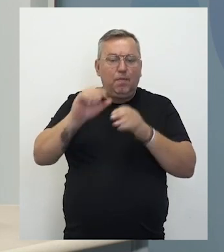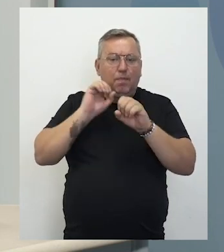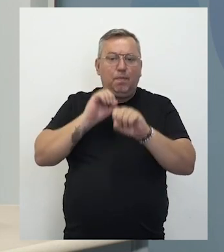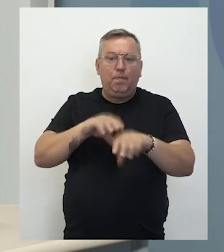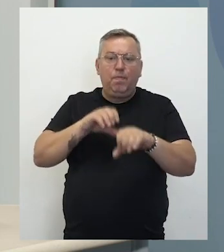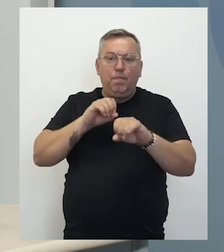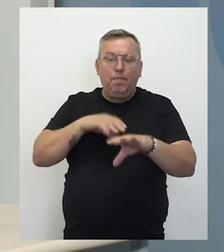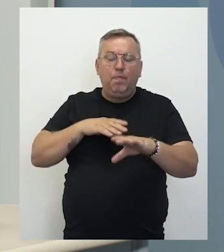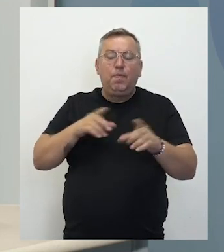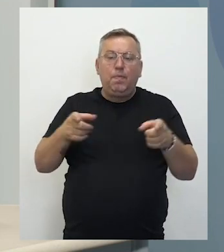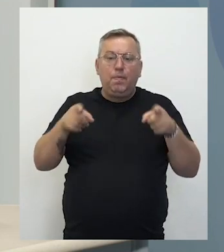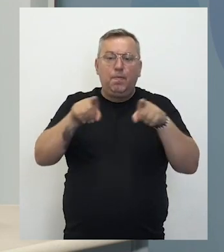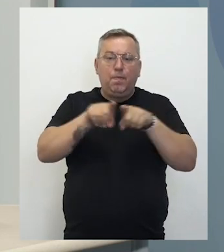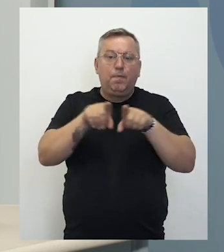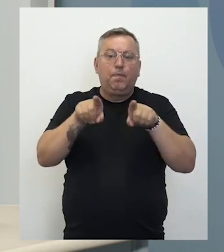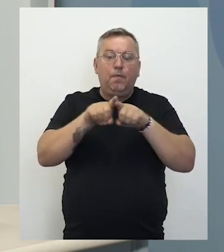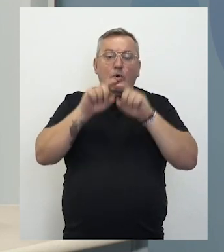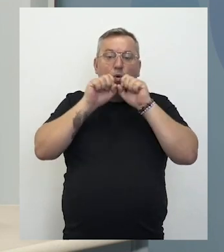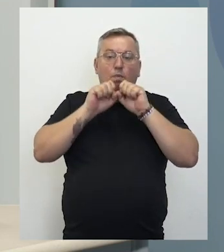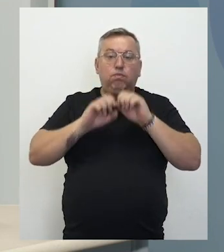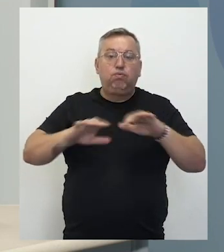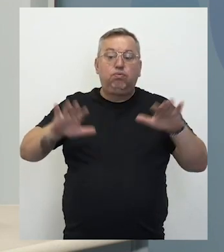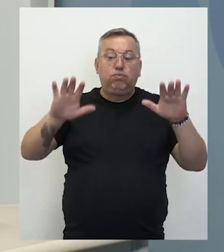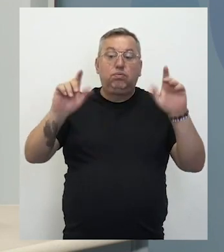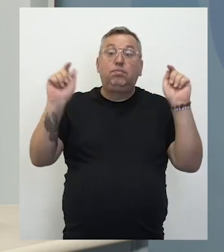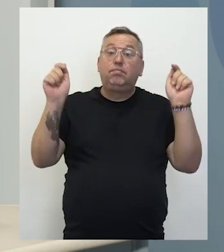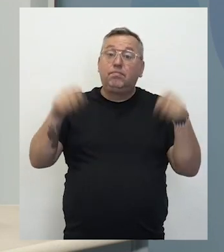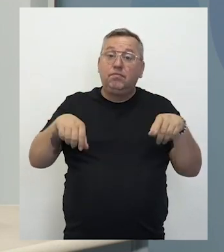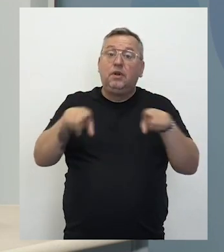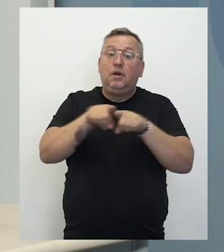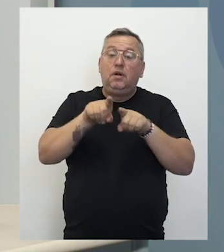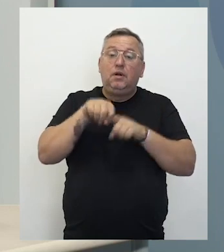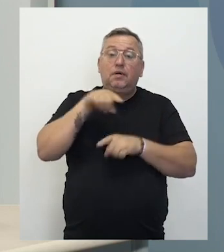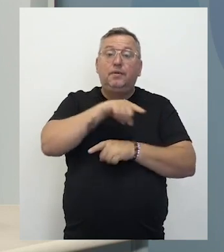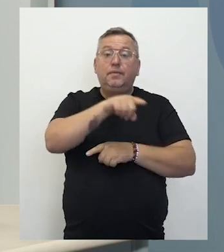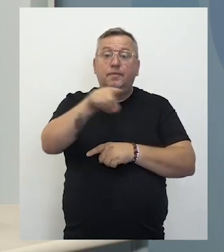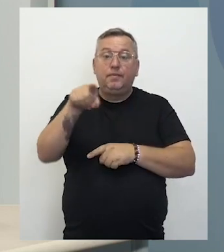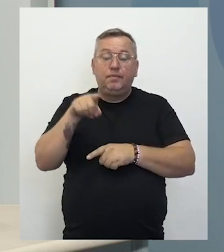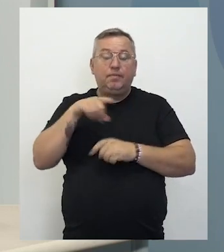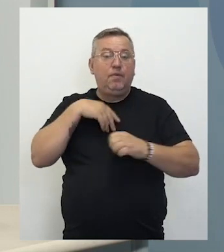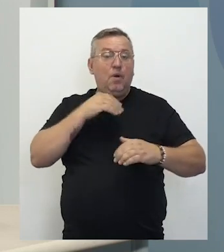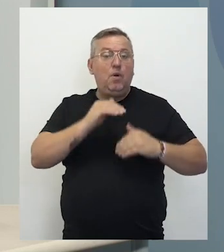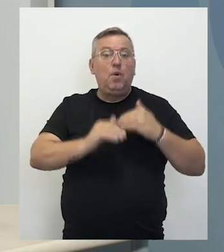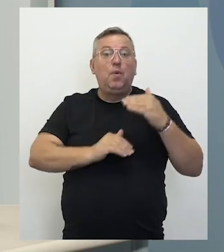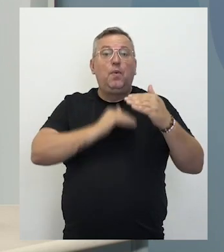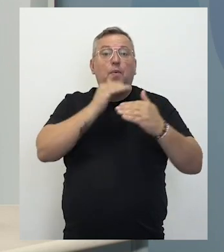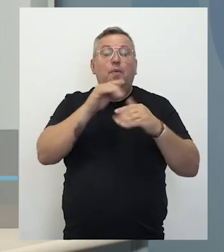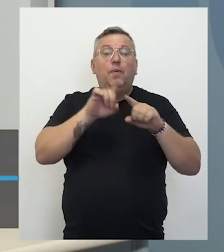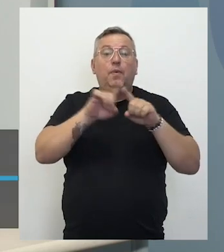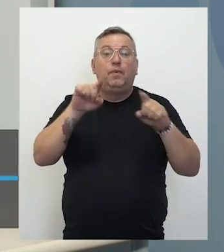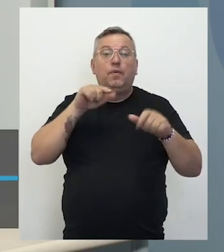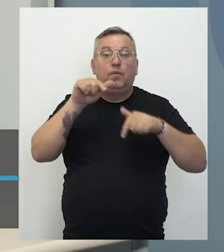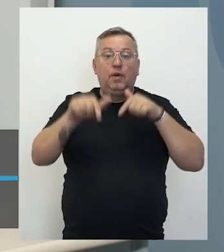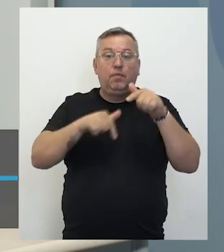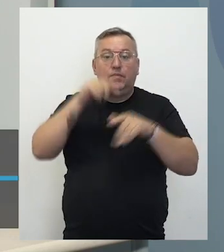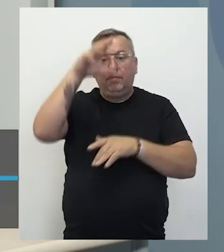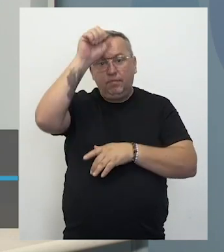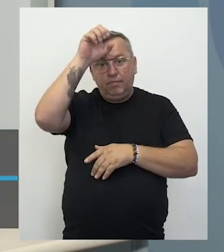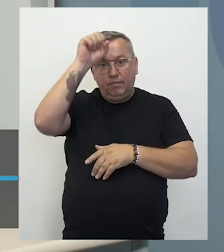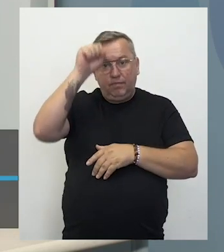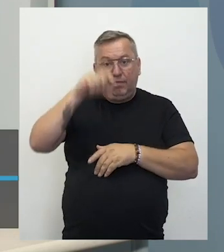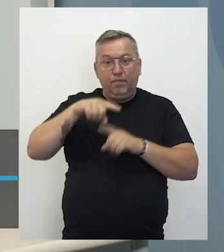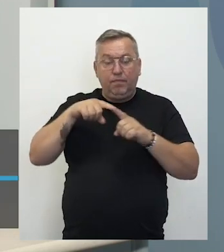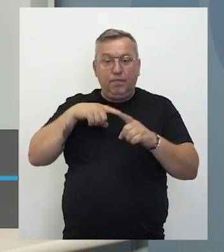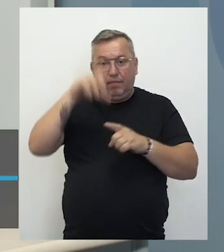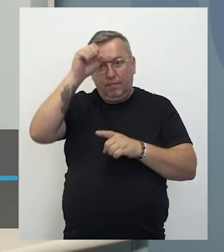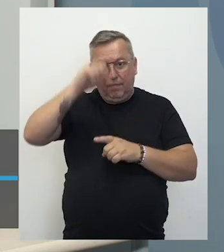e de parceiros e divulgar possibilidades para você desenvolver, né, o seu percurso de aprendizagem e